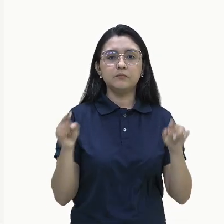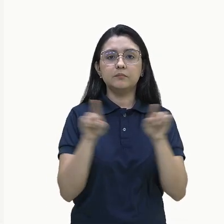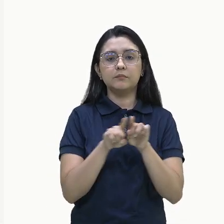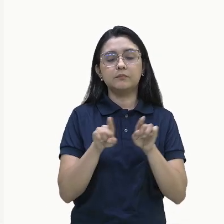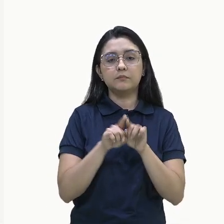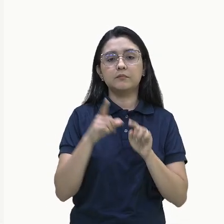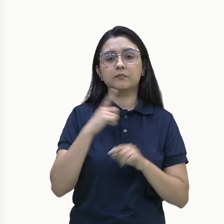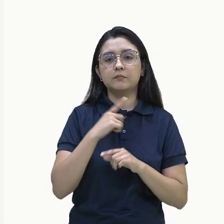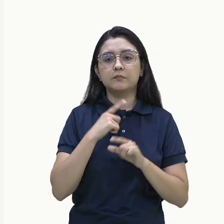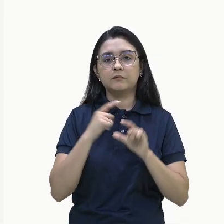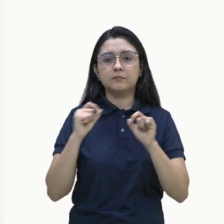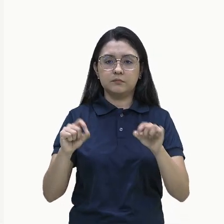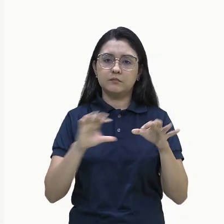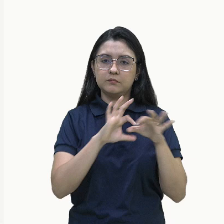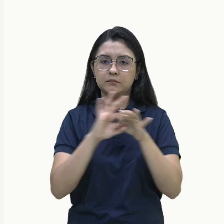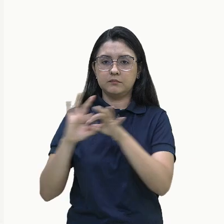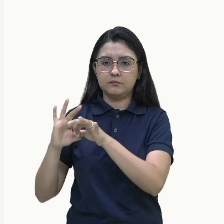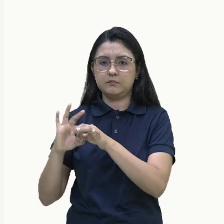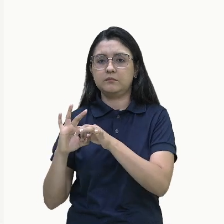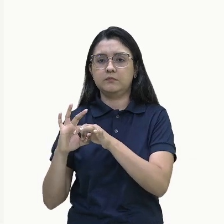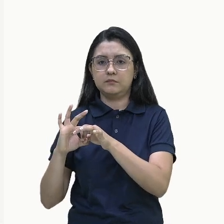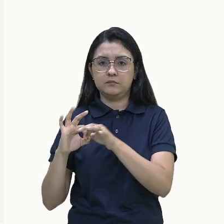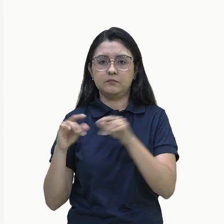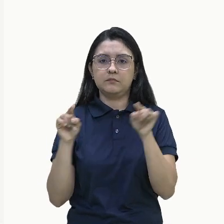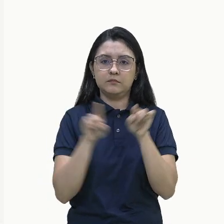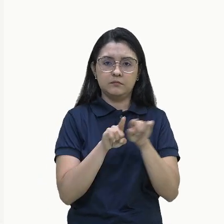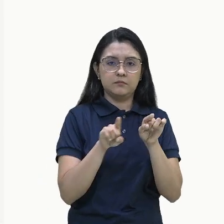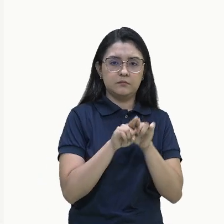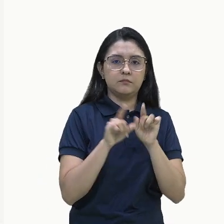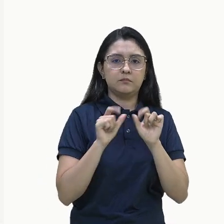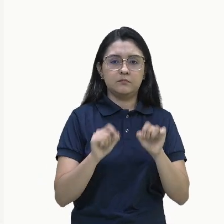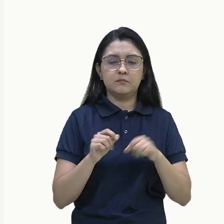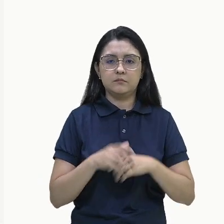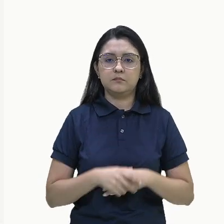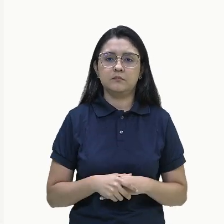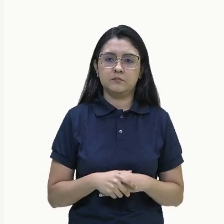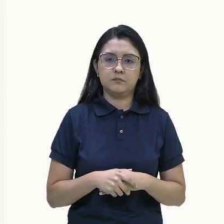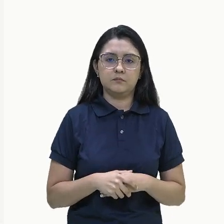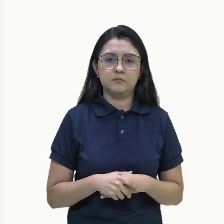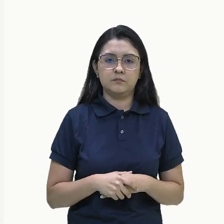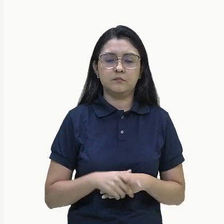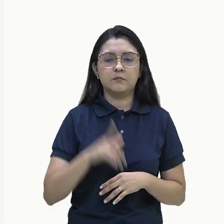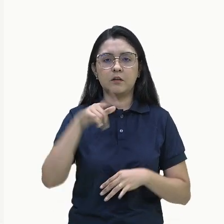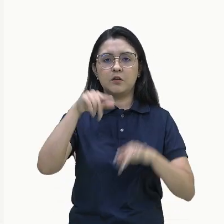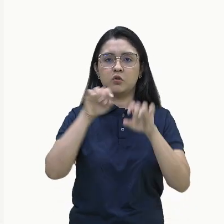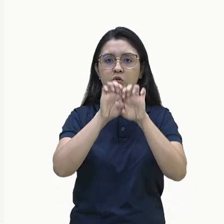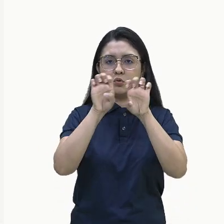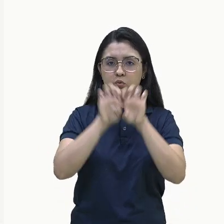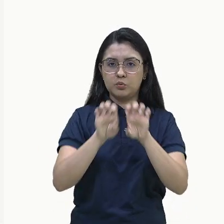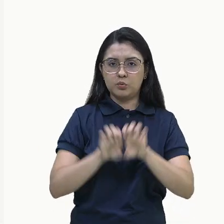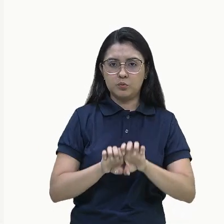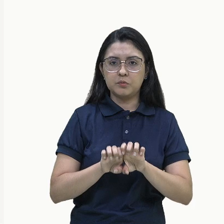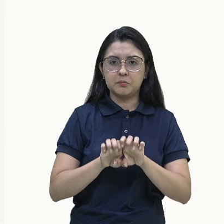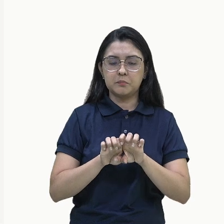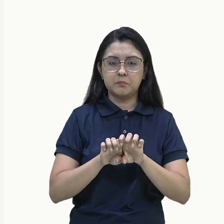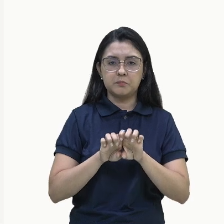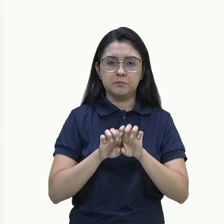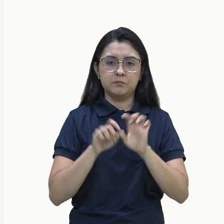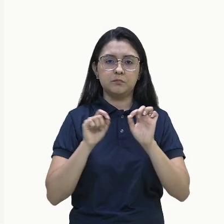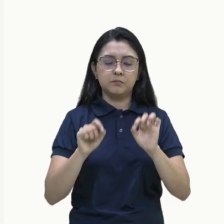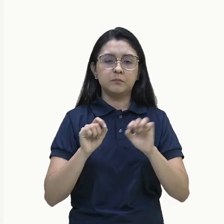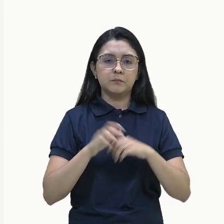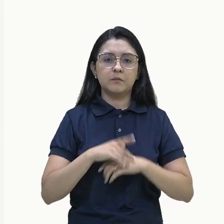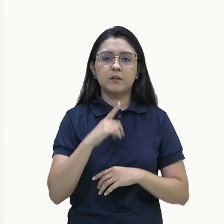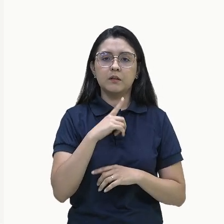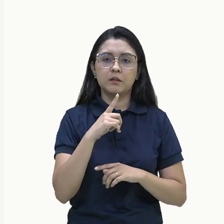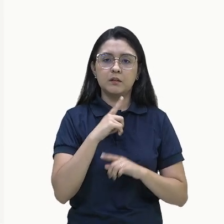estão interligadas por discos, né, intercalares, que são estruturas especializadas que